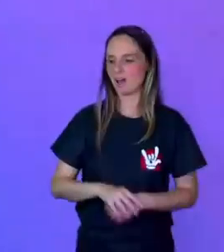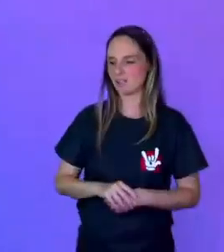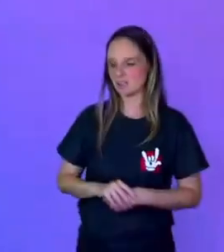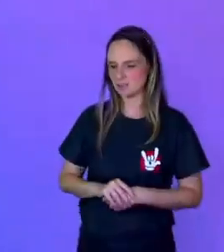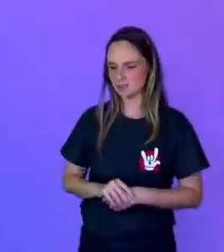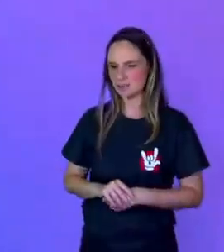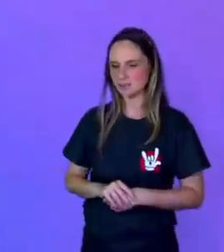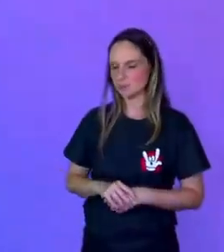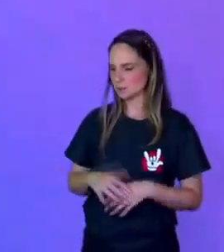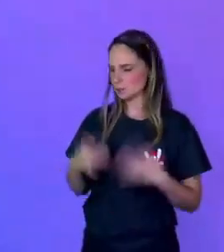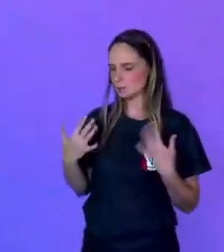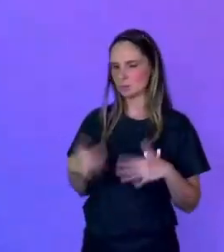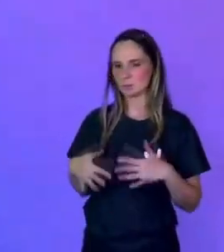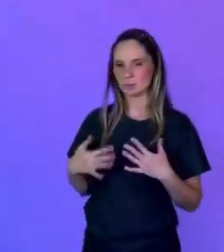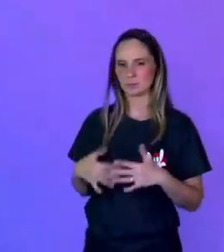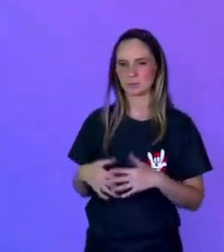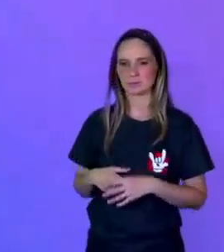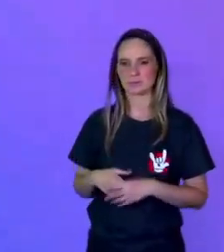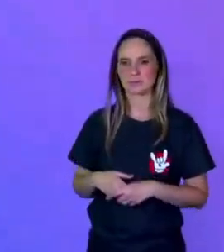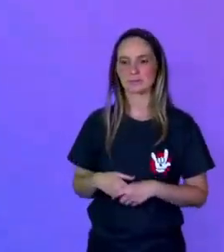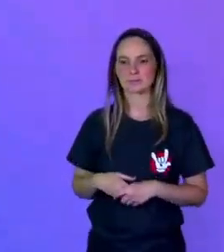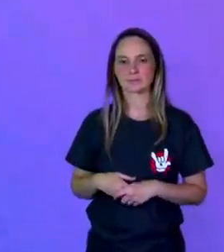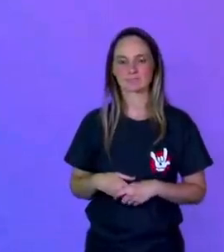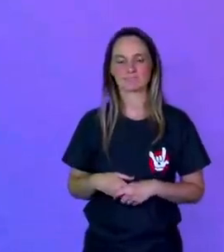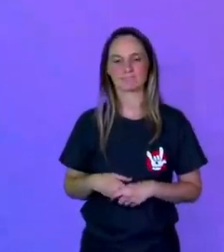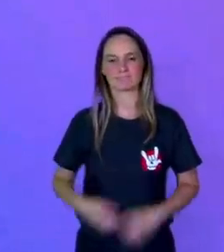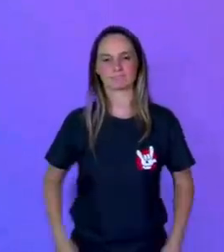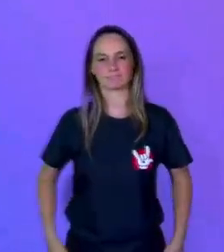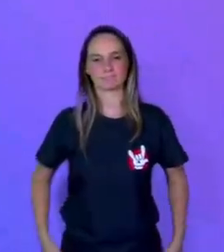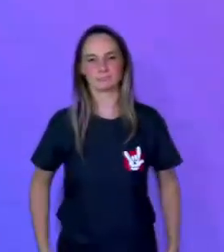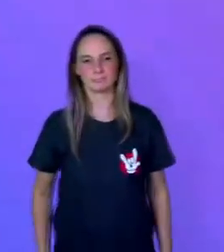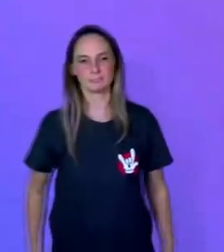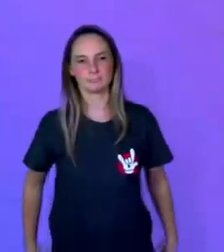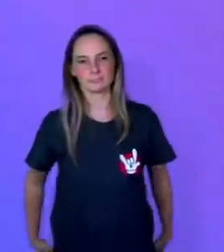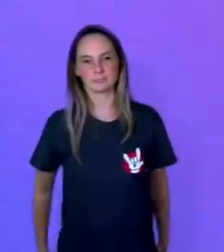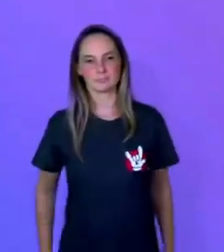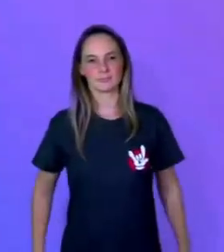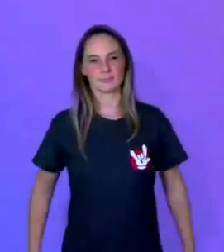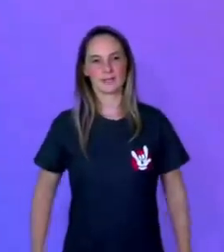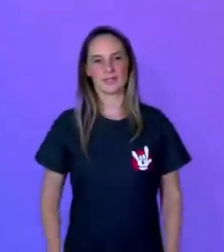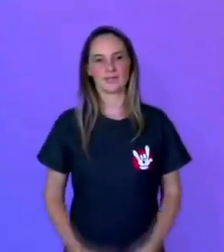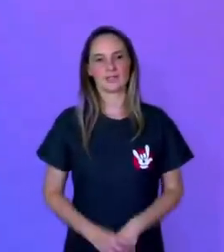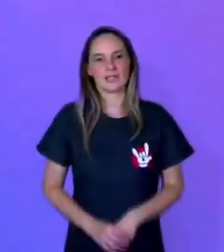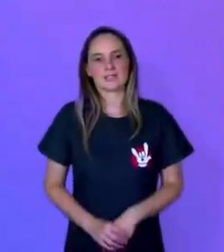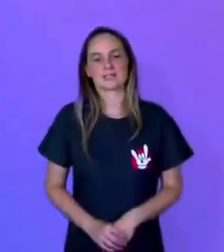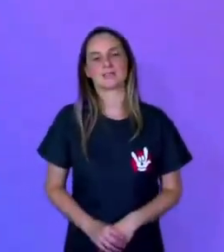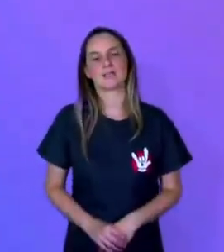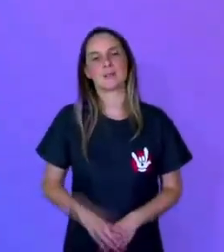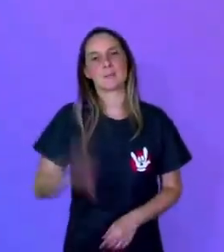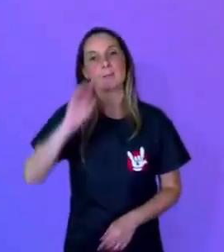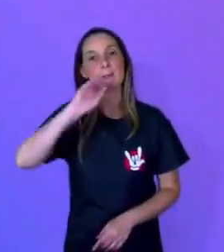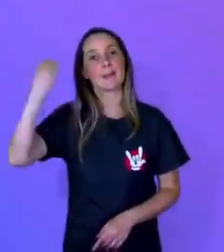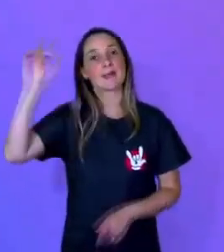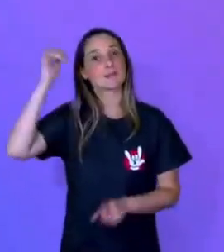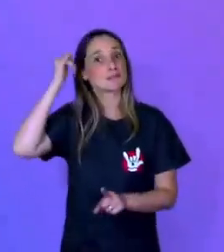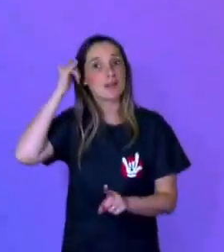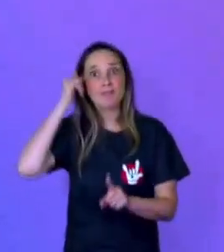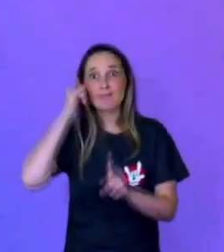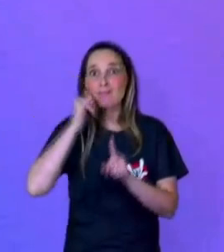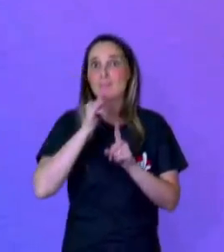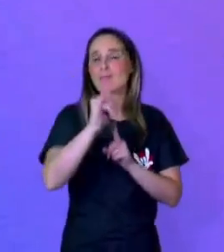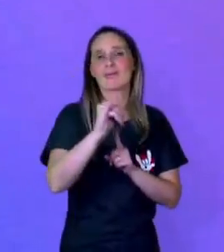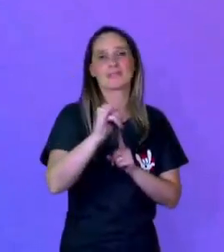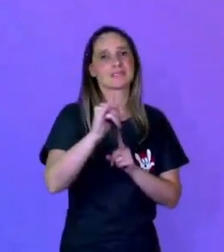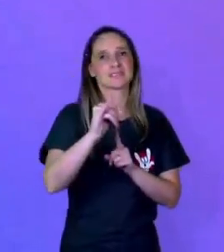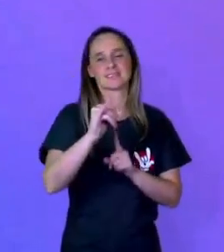mano, passou perto. Só que aquele negócio, você é acostumado com aquele negócio, um para lá, um para cá, um no meio. Você fala, o raio não vai cair de novo no mesmo